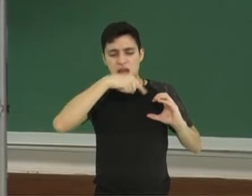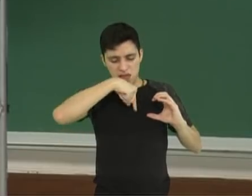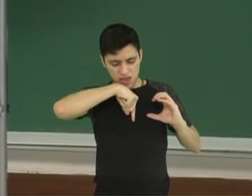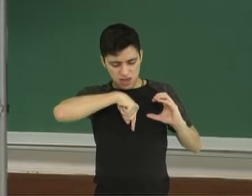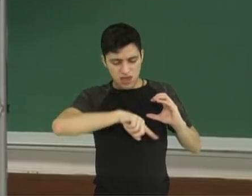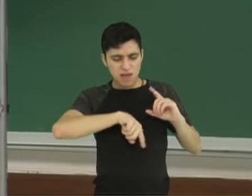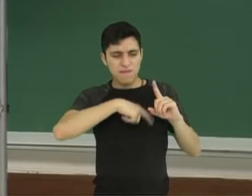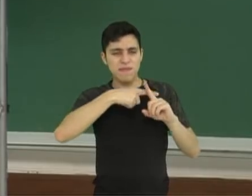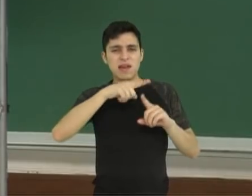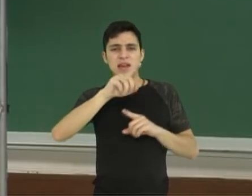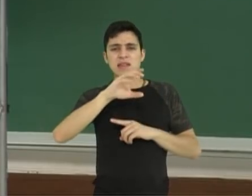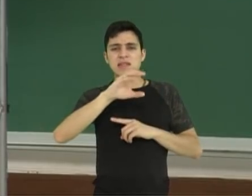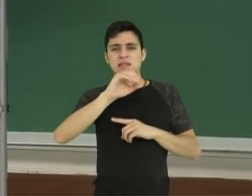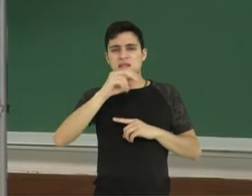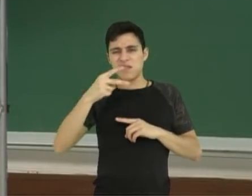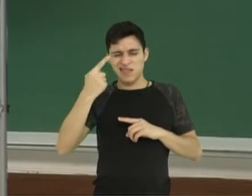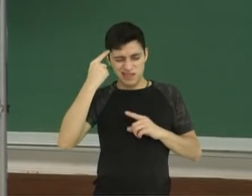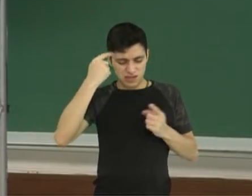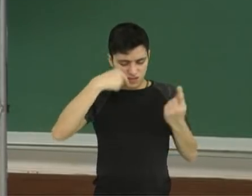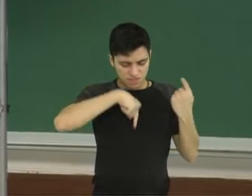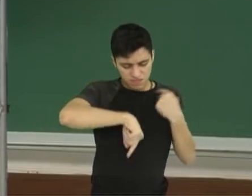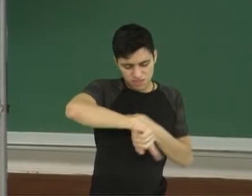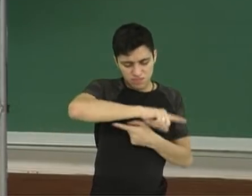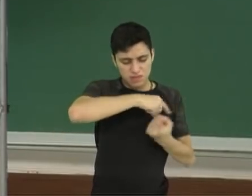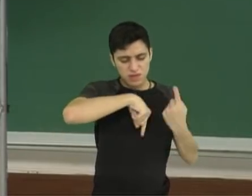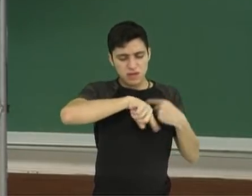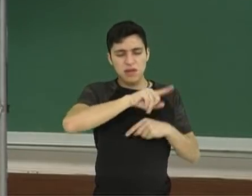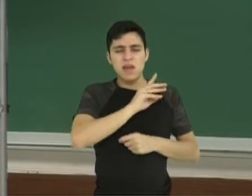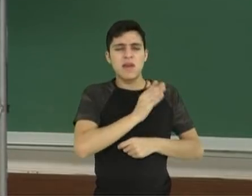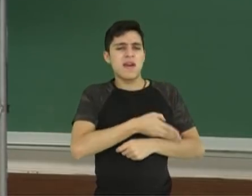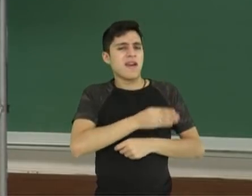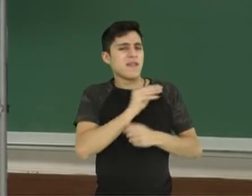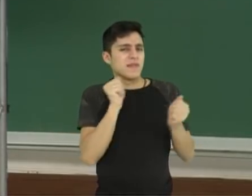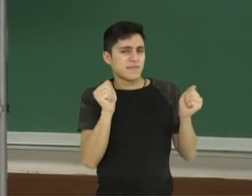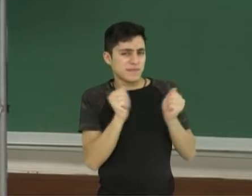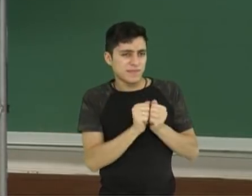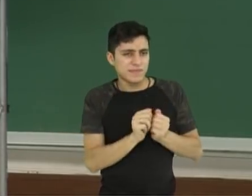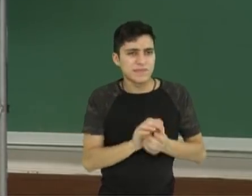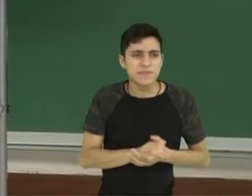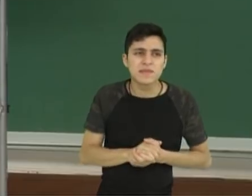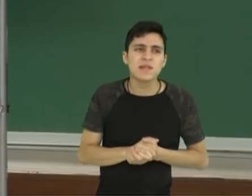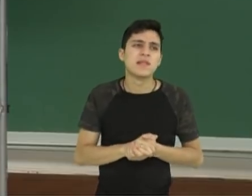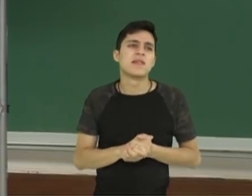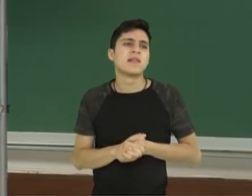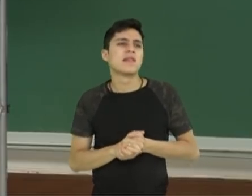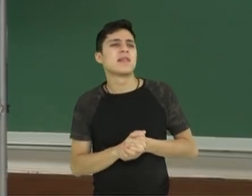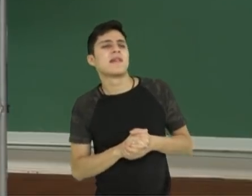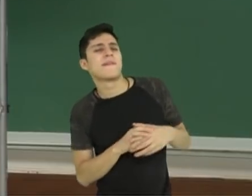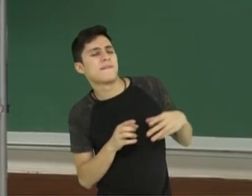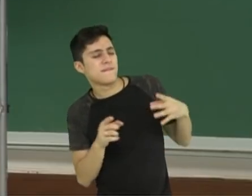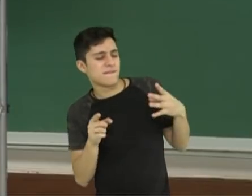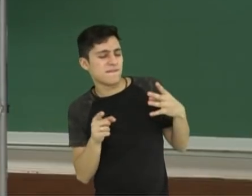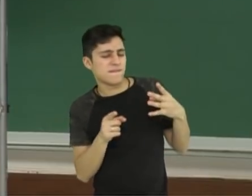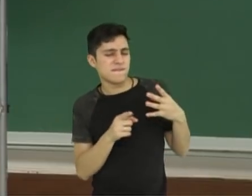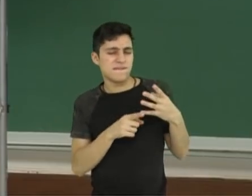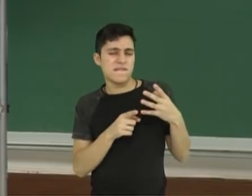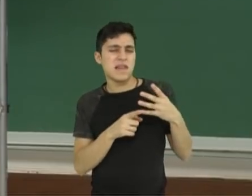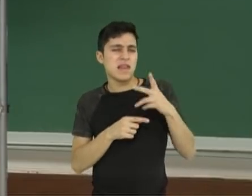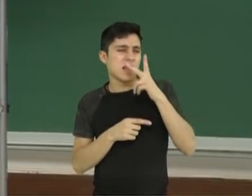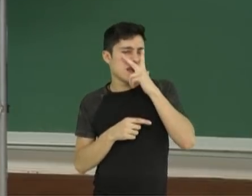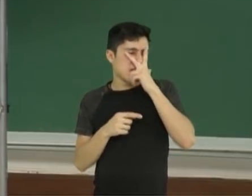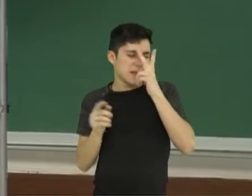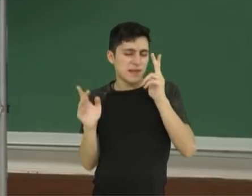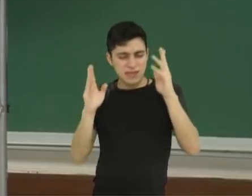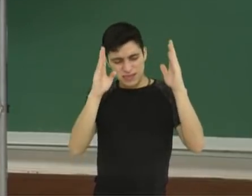com gás carbônico. Então, tem a participação do coração. O próximo, quase chegando na pontinha da